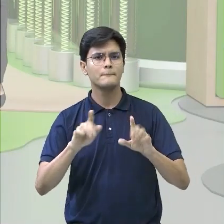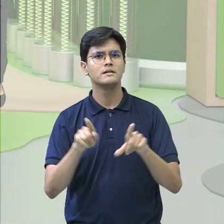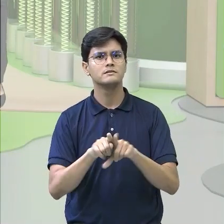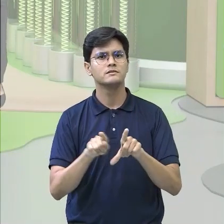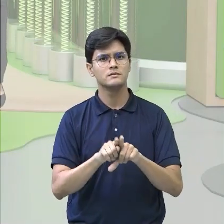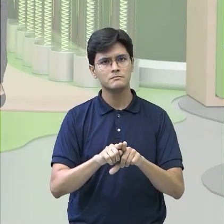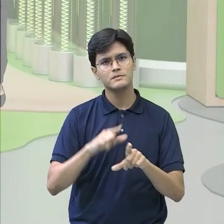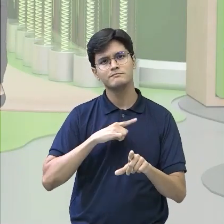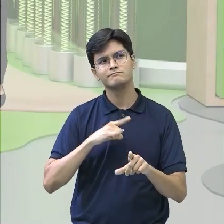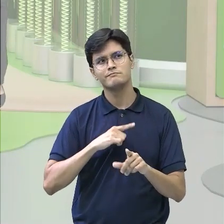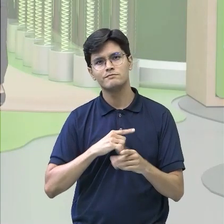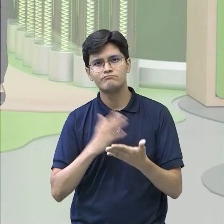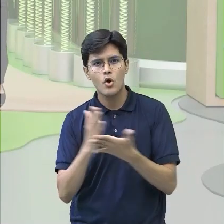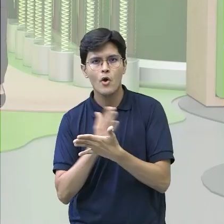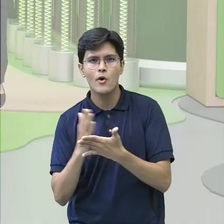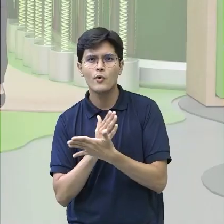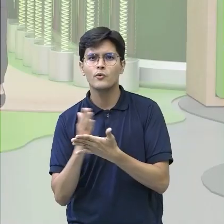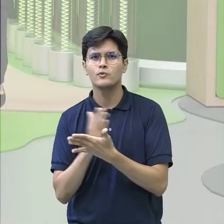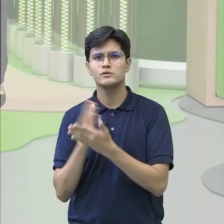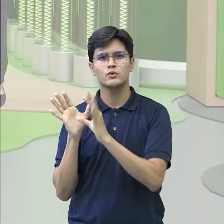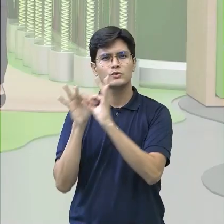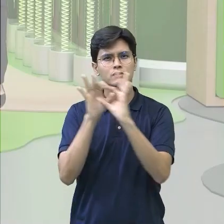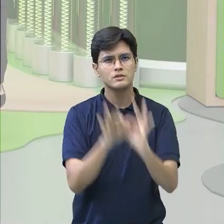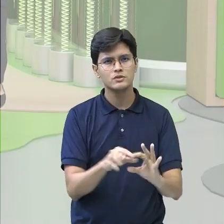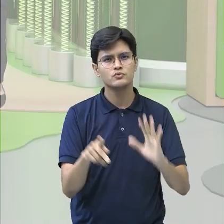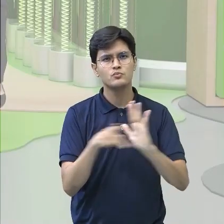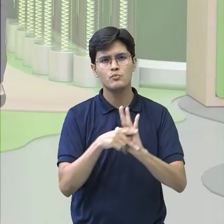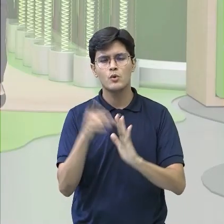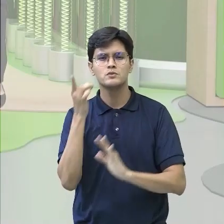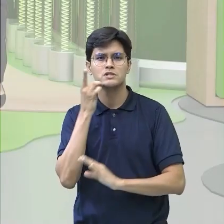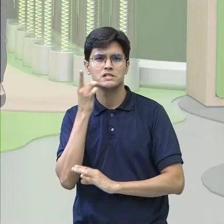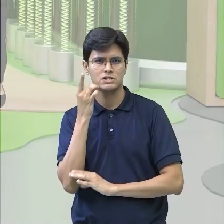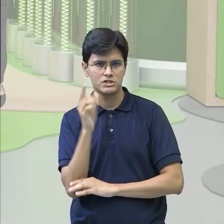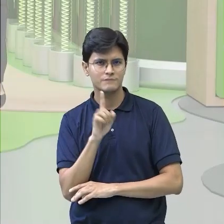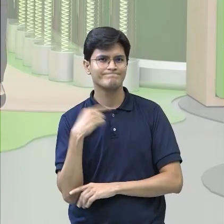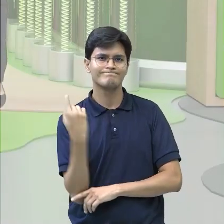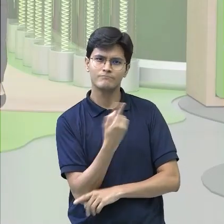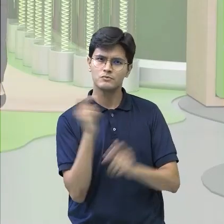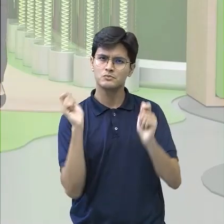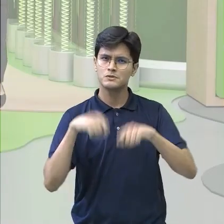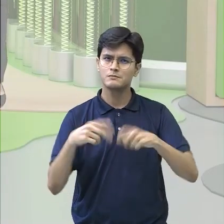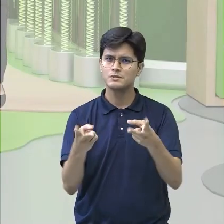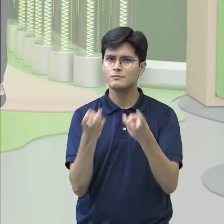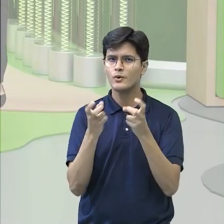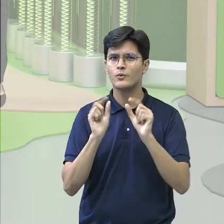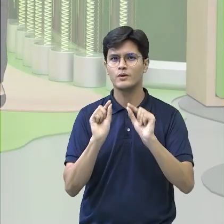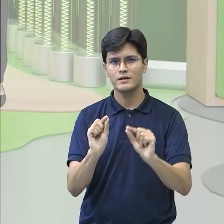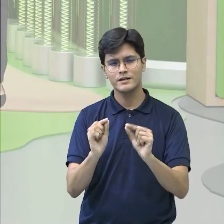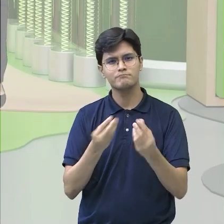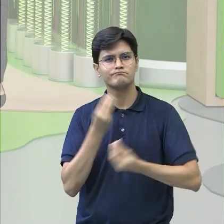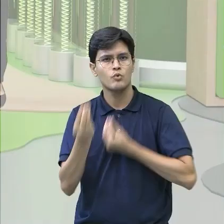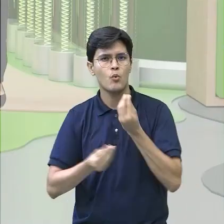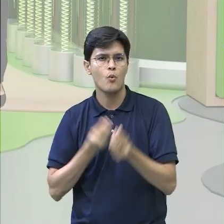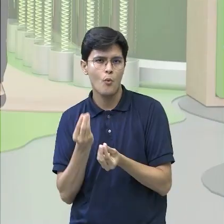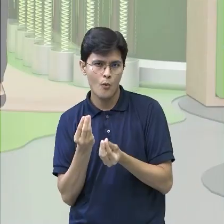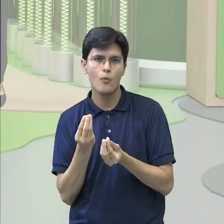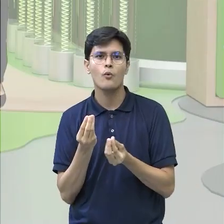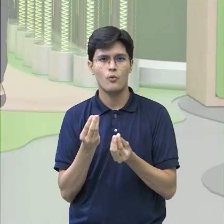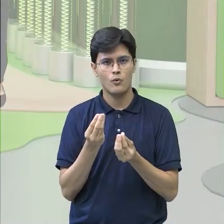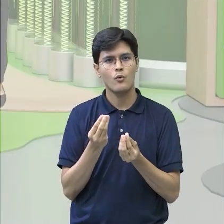algumas situações do nosso dia a dia em que a gente pode sim observar como é essa mudança, né,